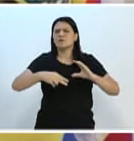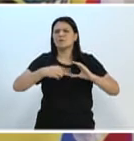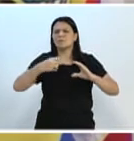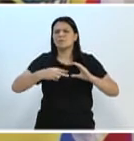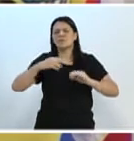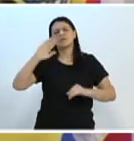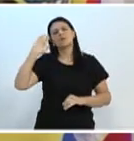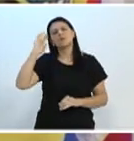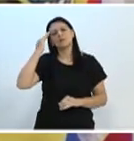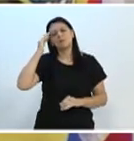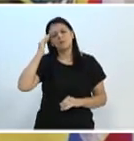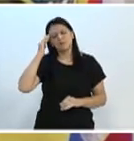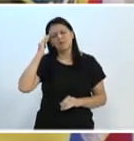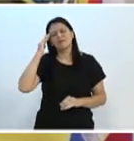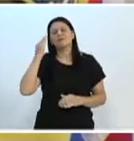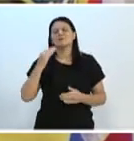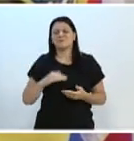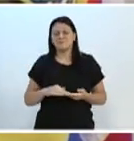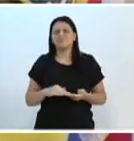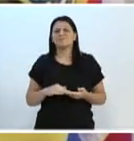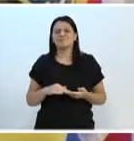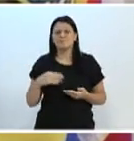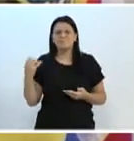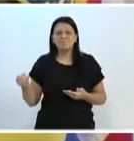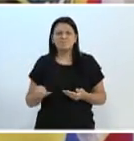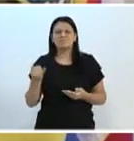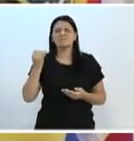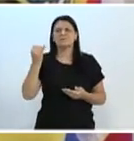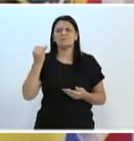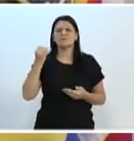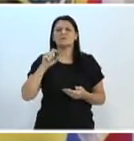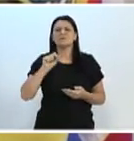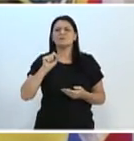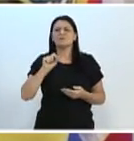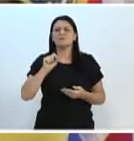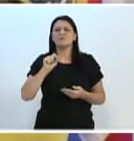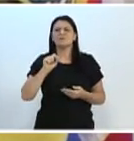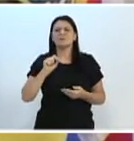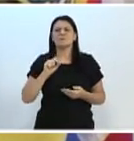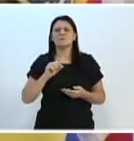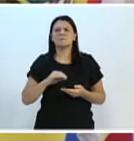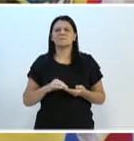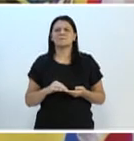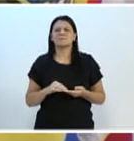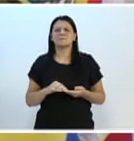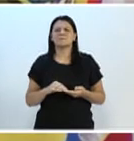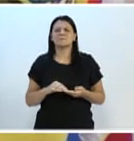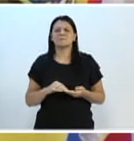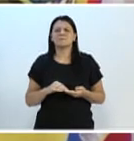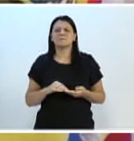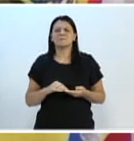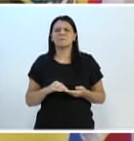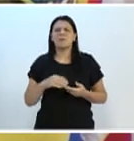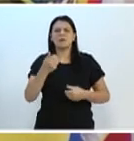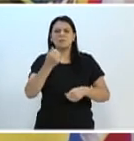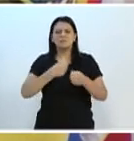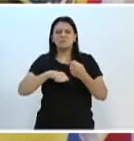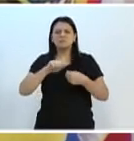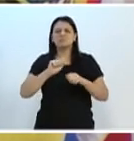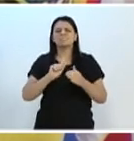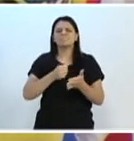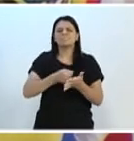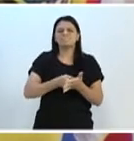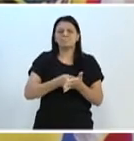entendo extremamente viável, que é a questão do orçamento impositivo.